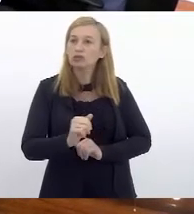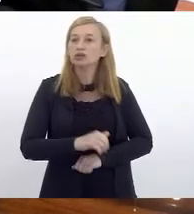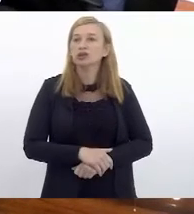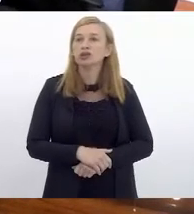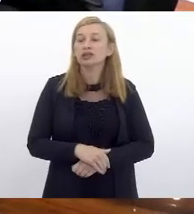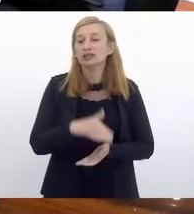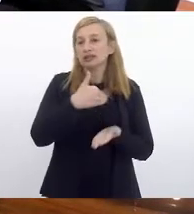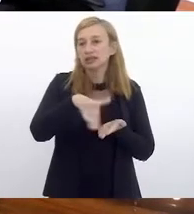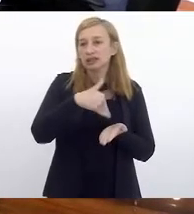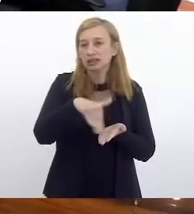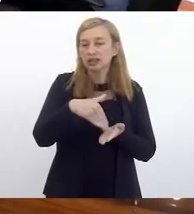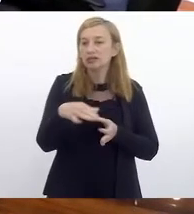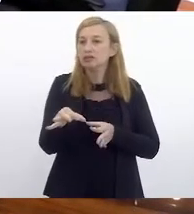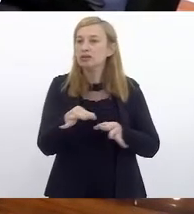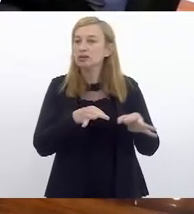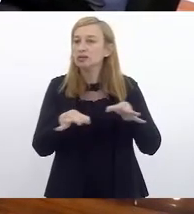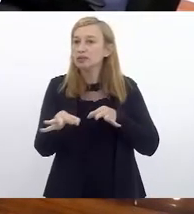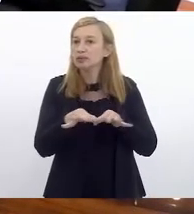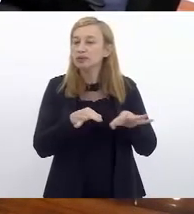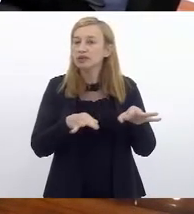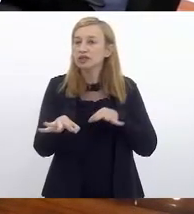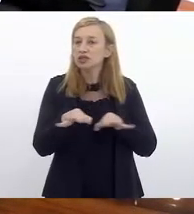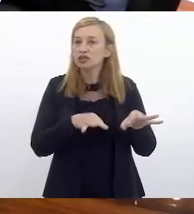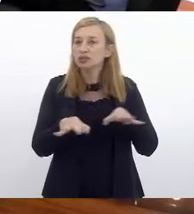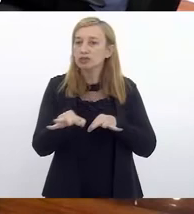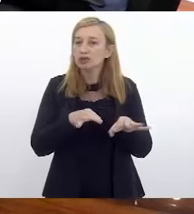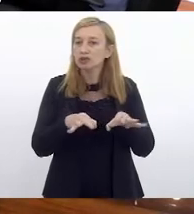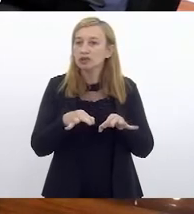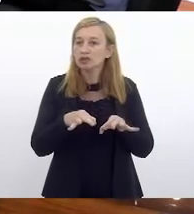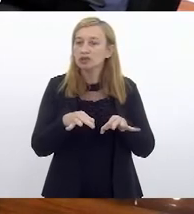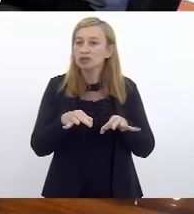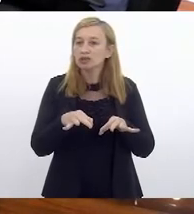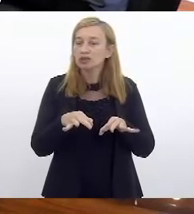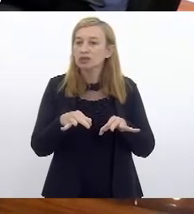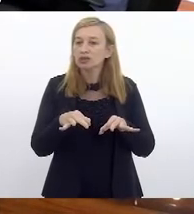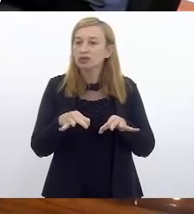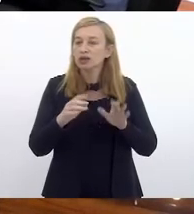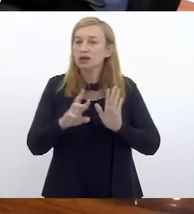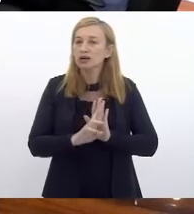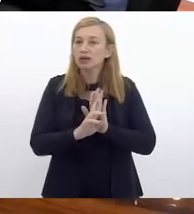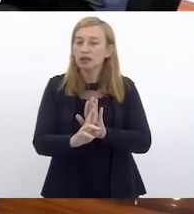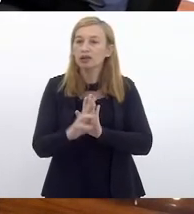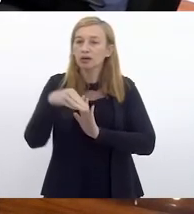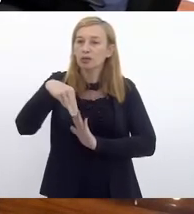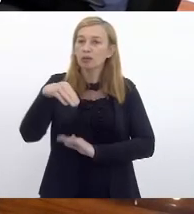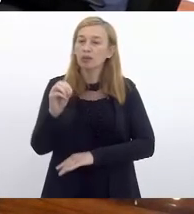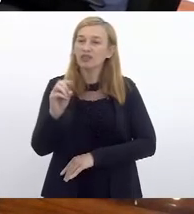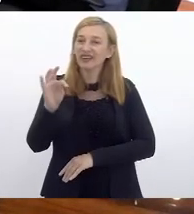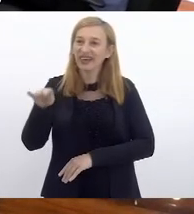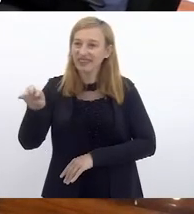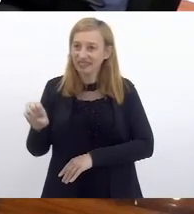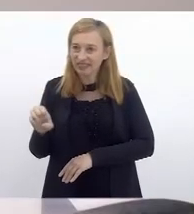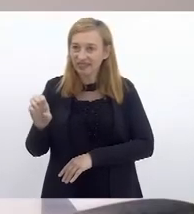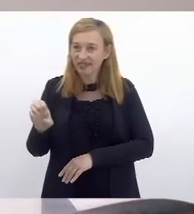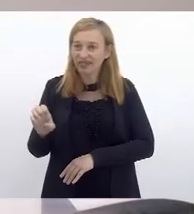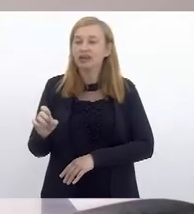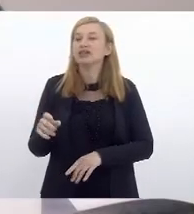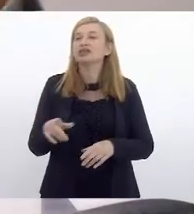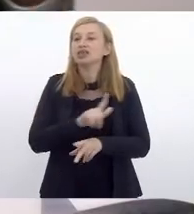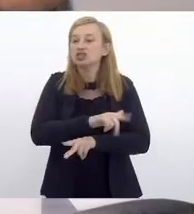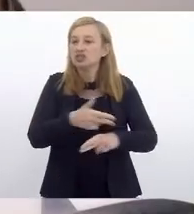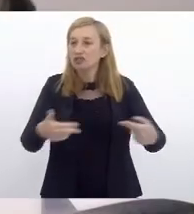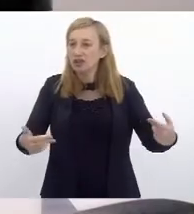a Secretaria de Planejamento, representado pelo Montese, e